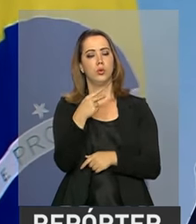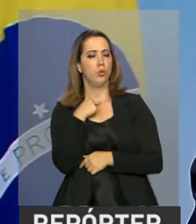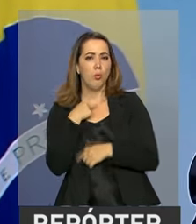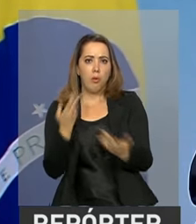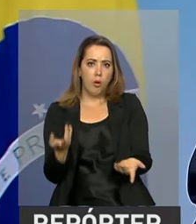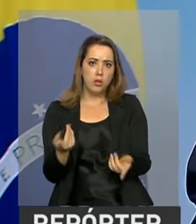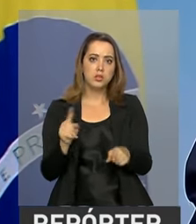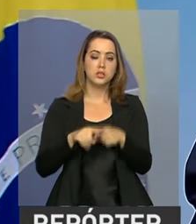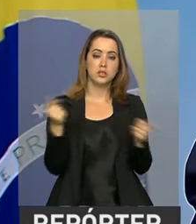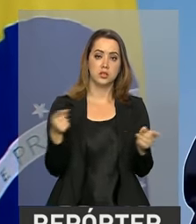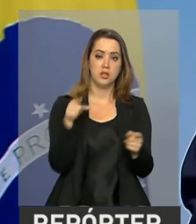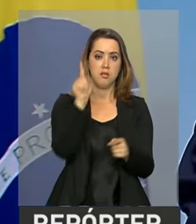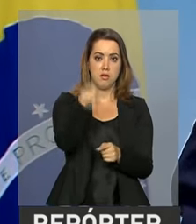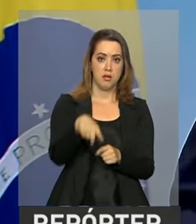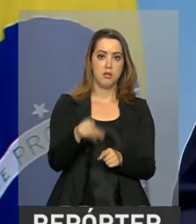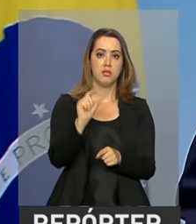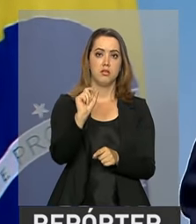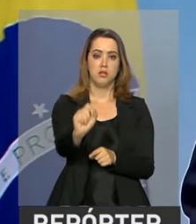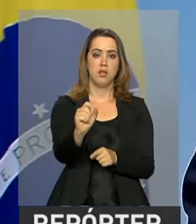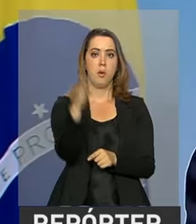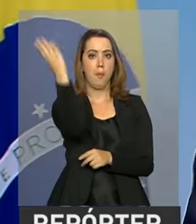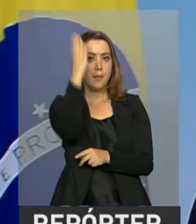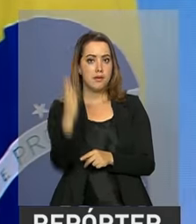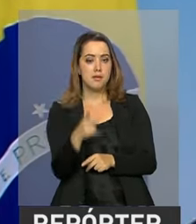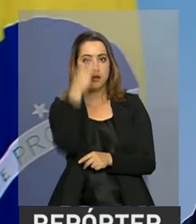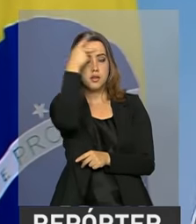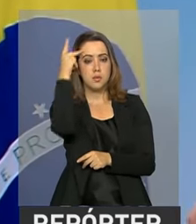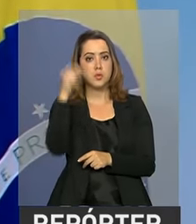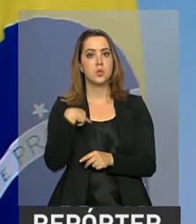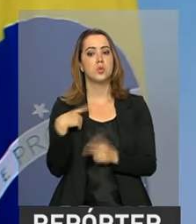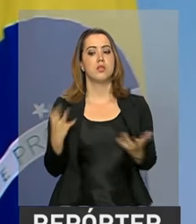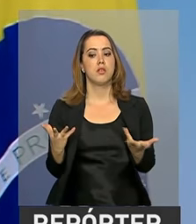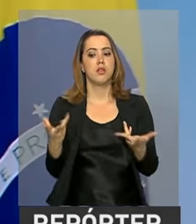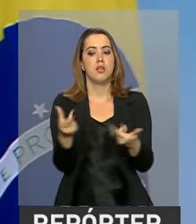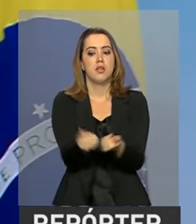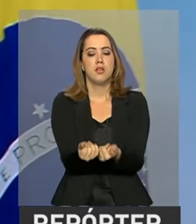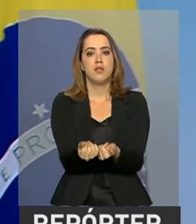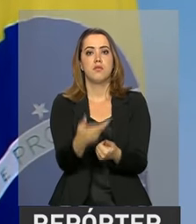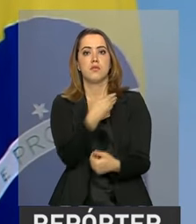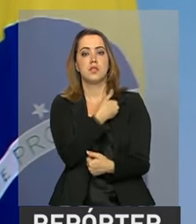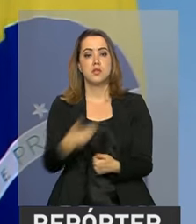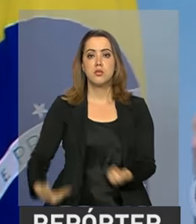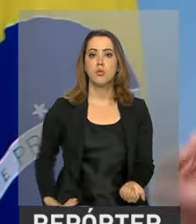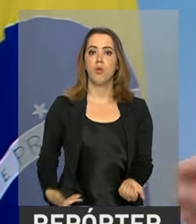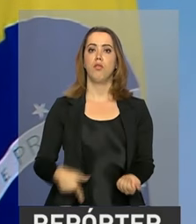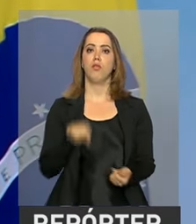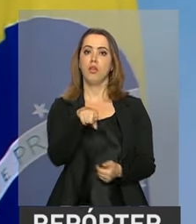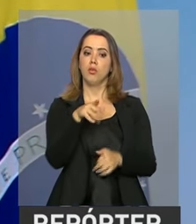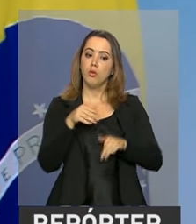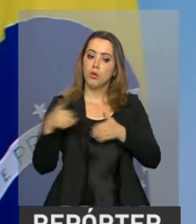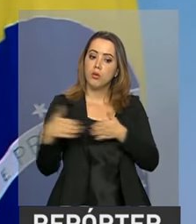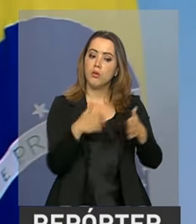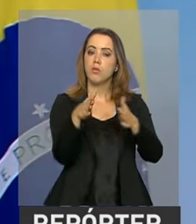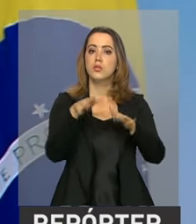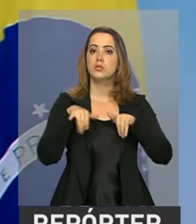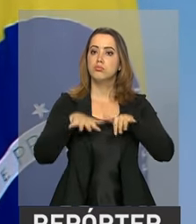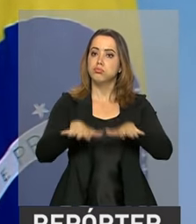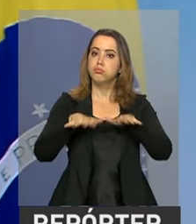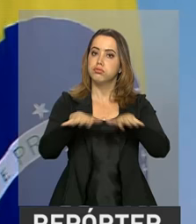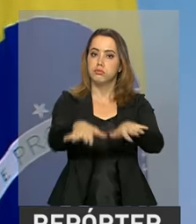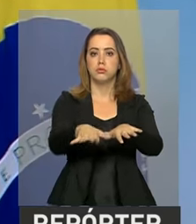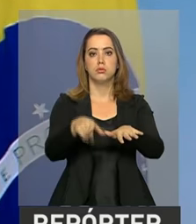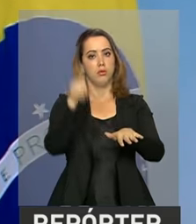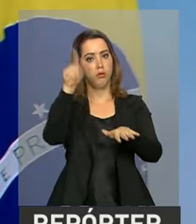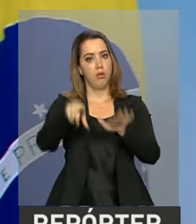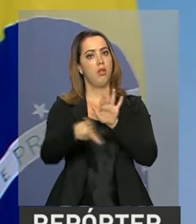é exatamente a a aqueles brasileiros que pedem eficiência do serviço público e que vão às ruas para se manifestar. Tanto que